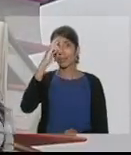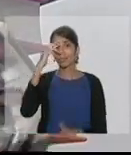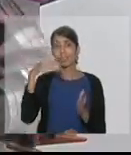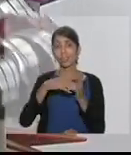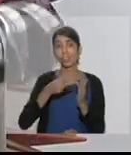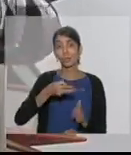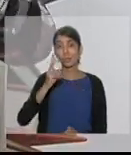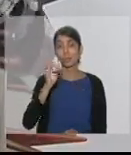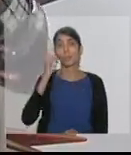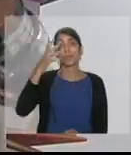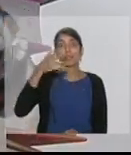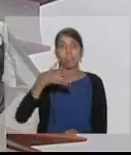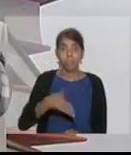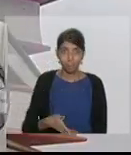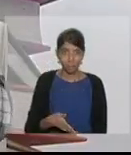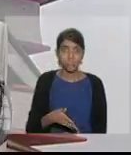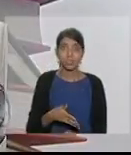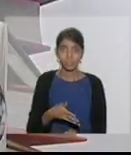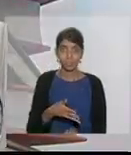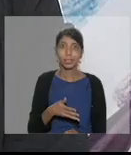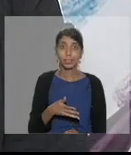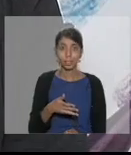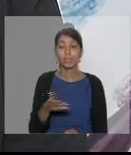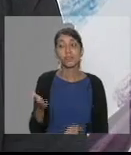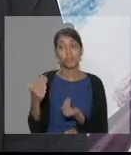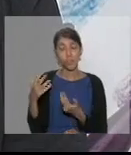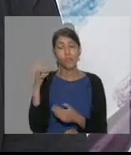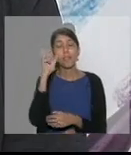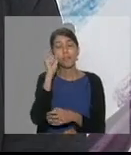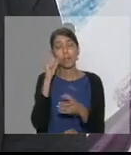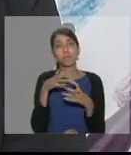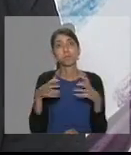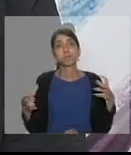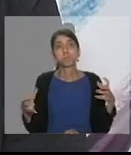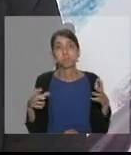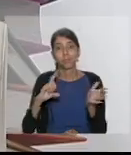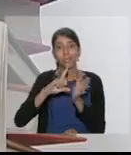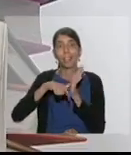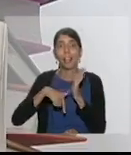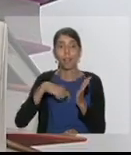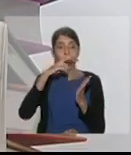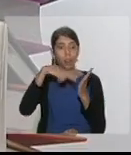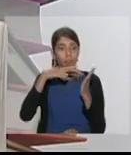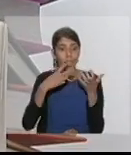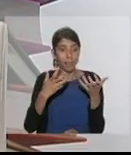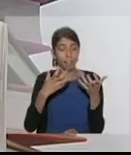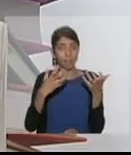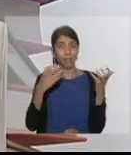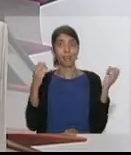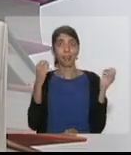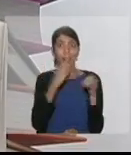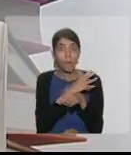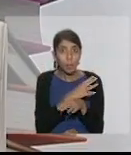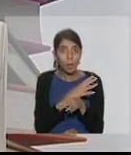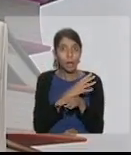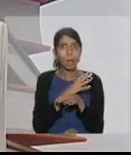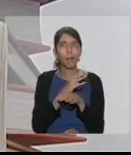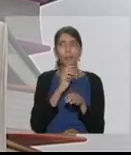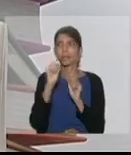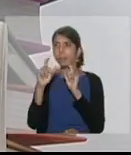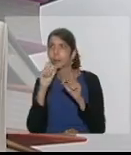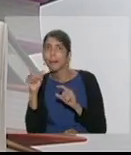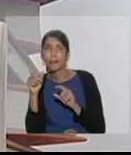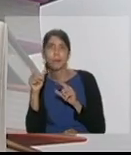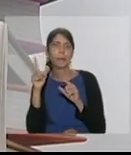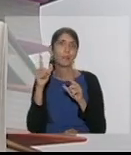noite, 2 da manhã, grande maioria. Eles dormem tarde. Porque eles acabam de ler, eles não aguentam, eles querem acabar para me xingar ou para me